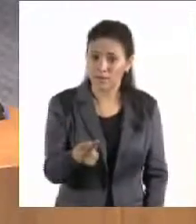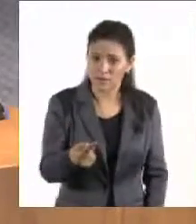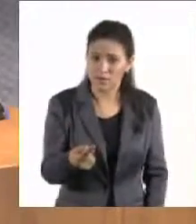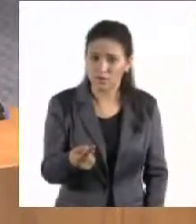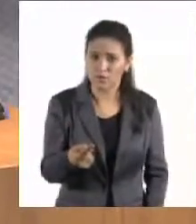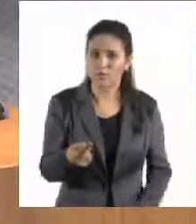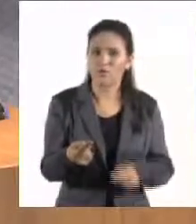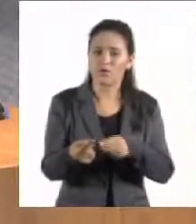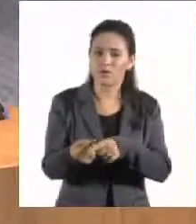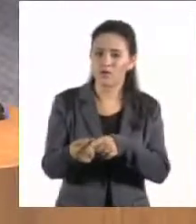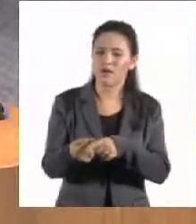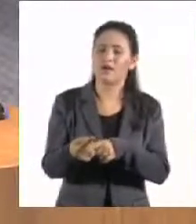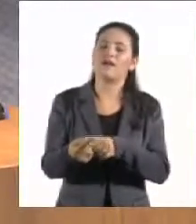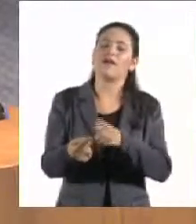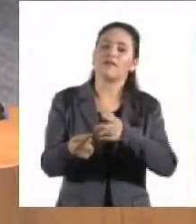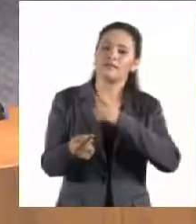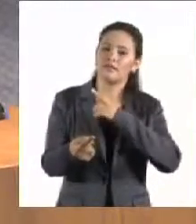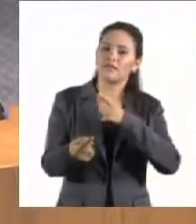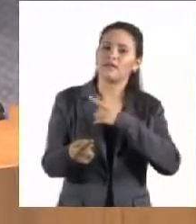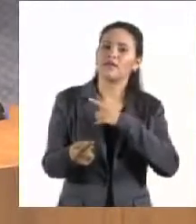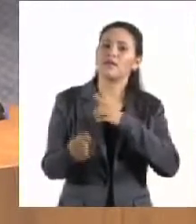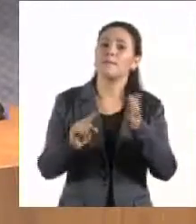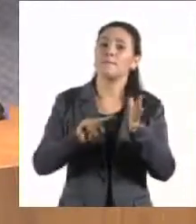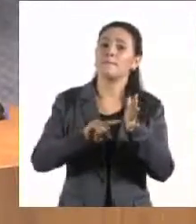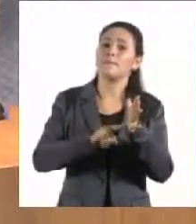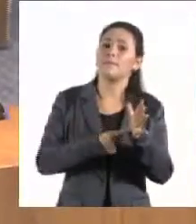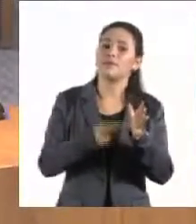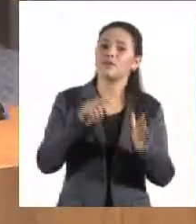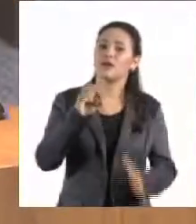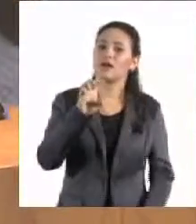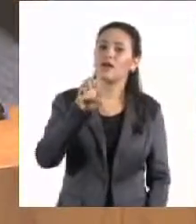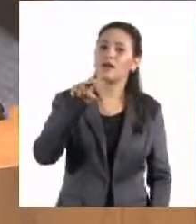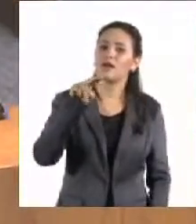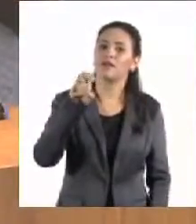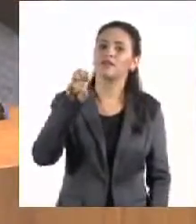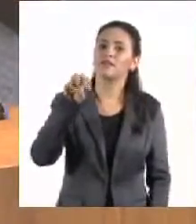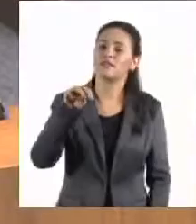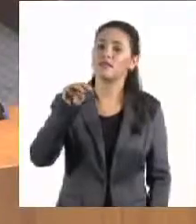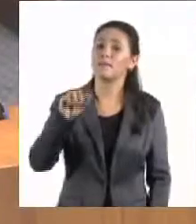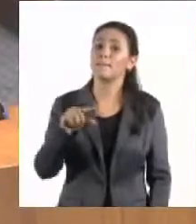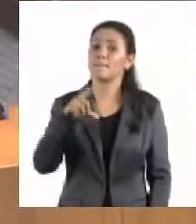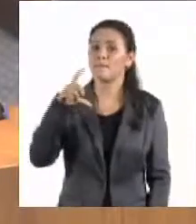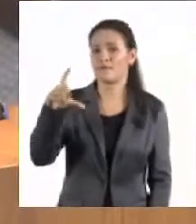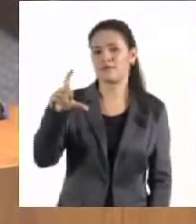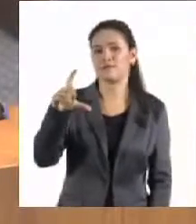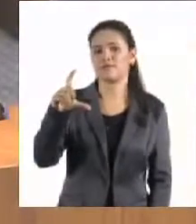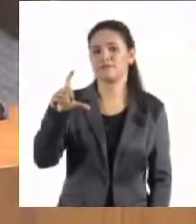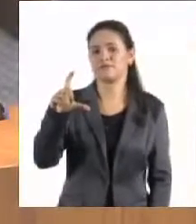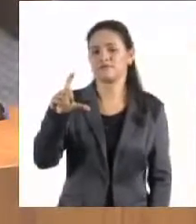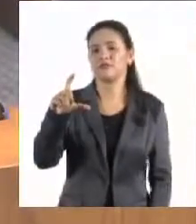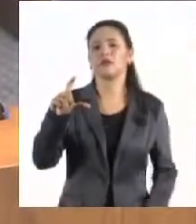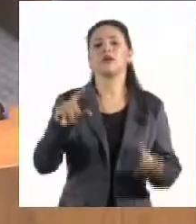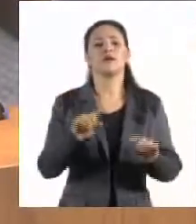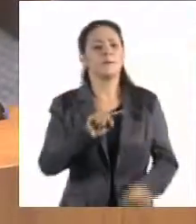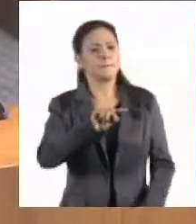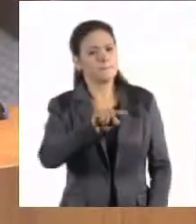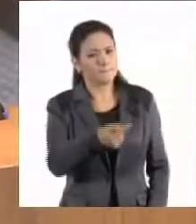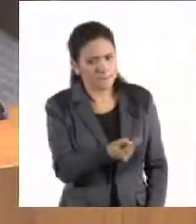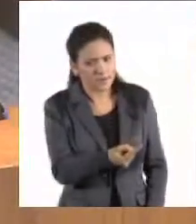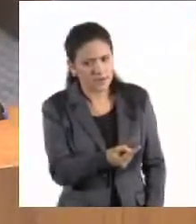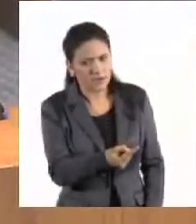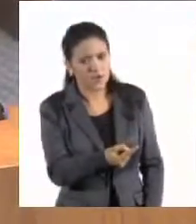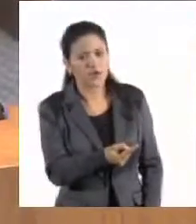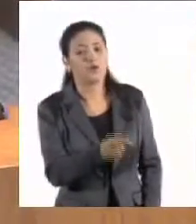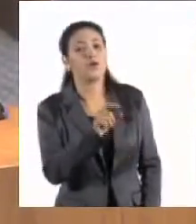pela Loteria Federal da Caixa Econômica, que inclusive o gerente, o superintendente da Caixa Econômica Federal, foi pessoalmente entregar o resultado ontem